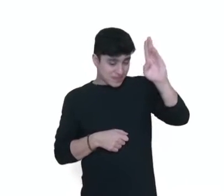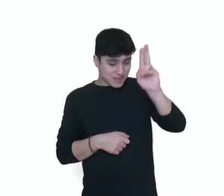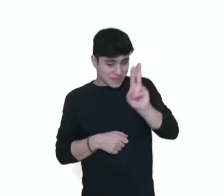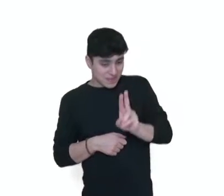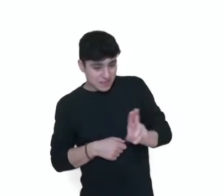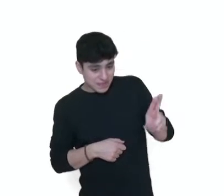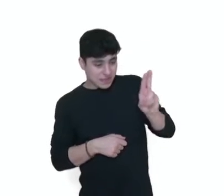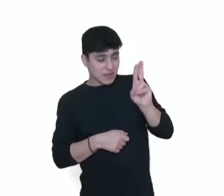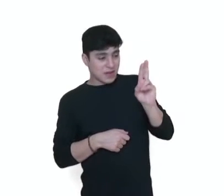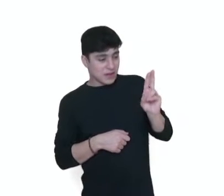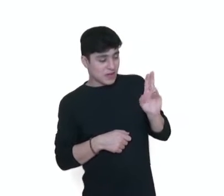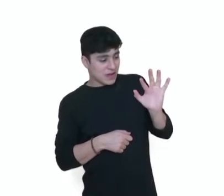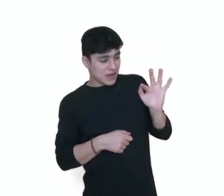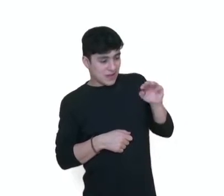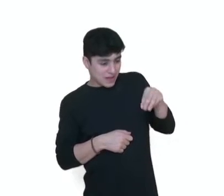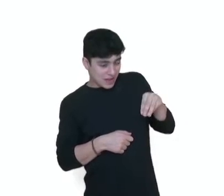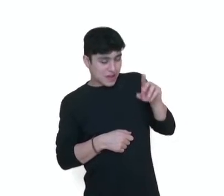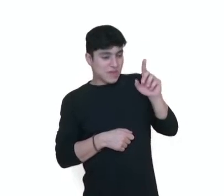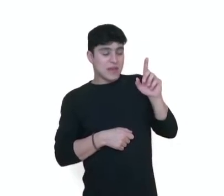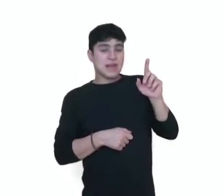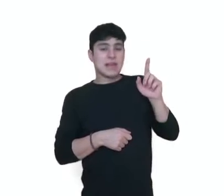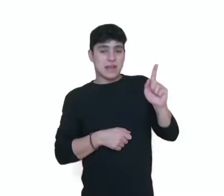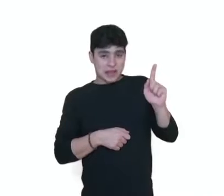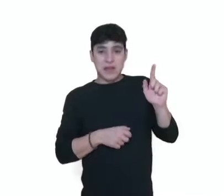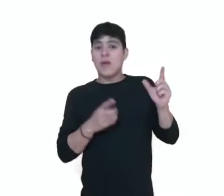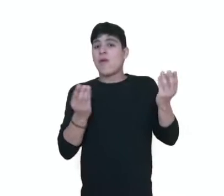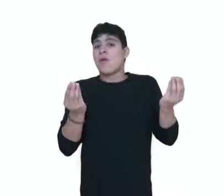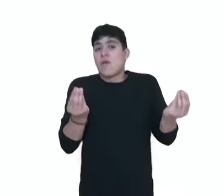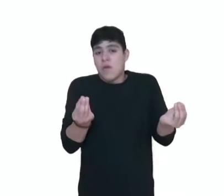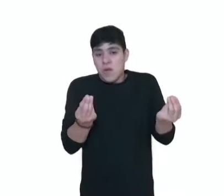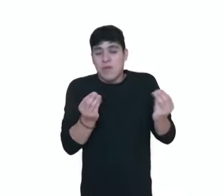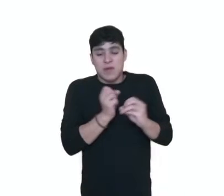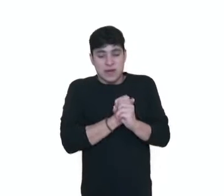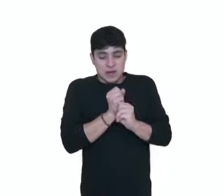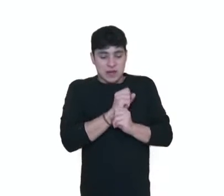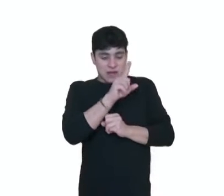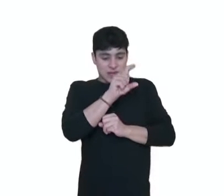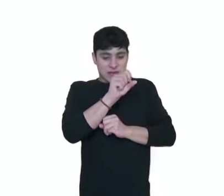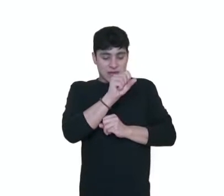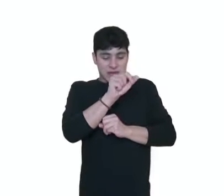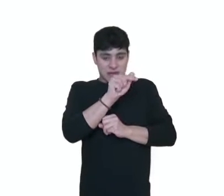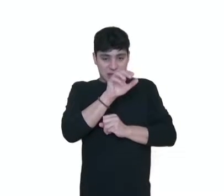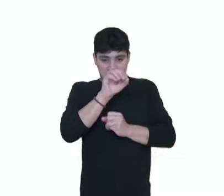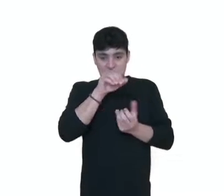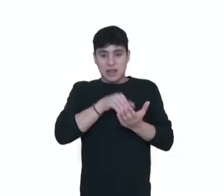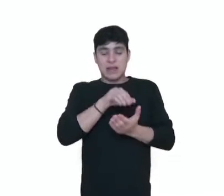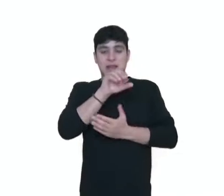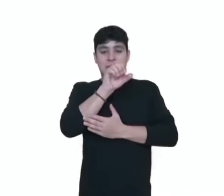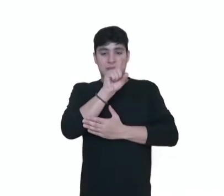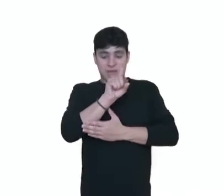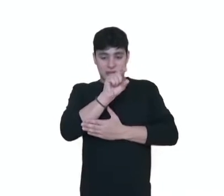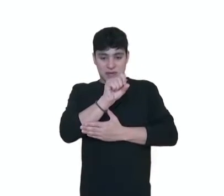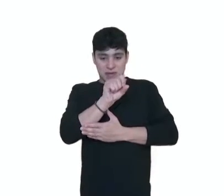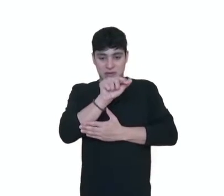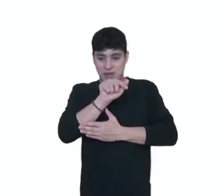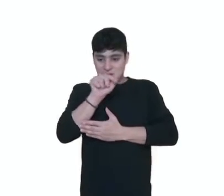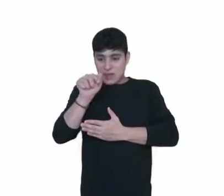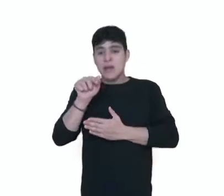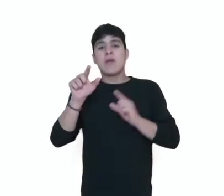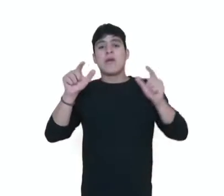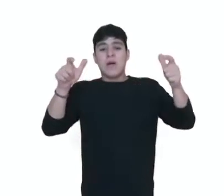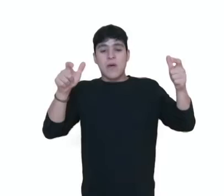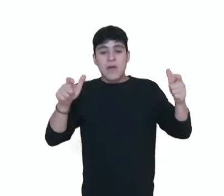estado, a UFMG, realizou seus processos seletivos de 1970 a 1977 no estádio